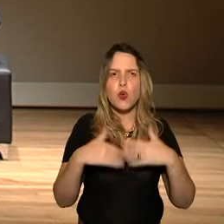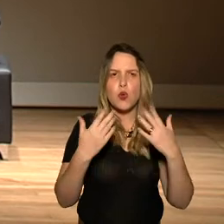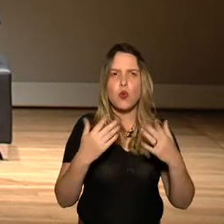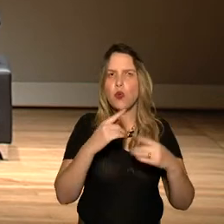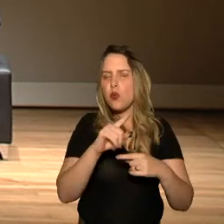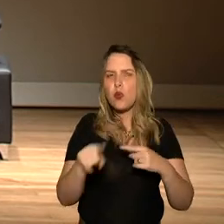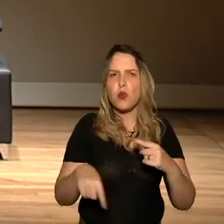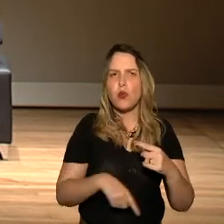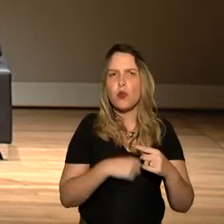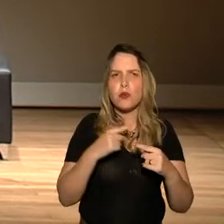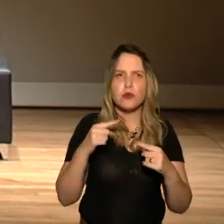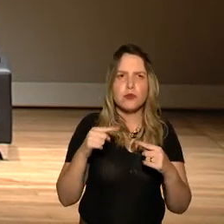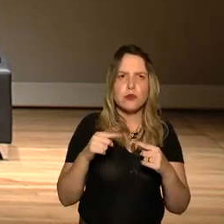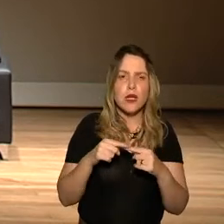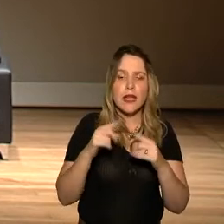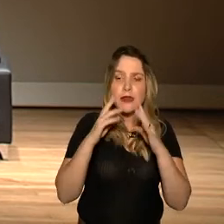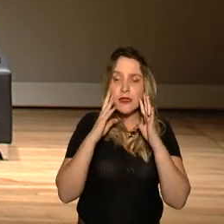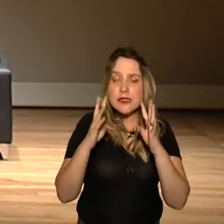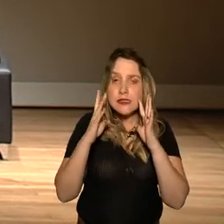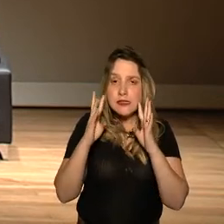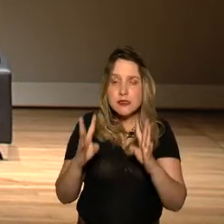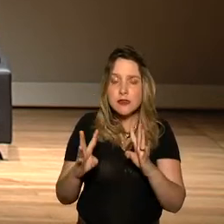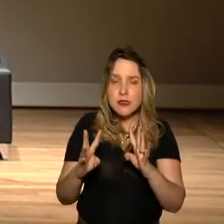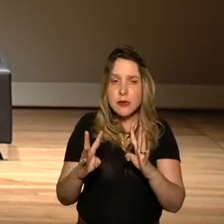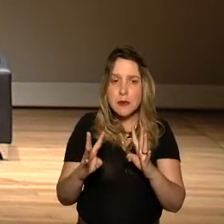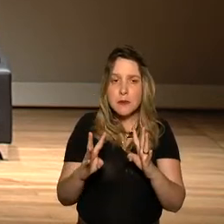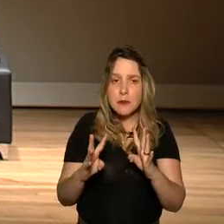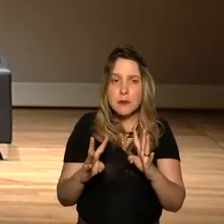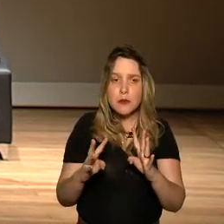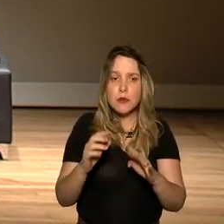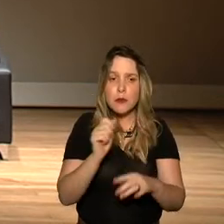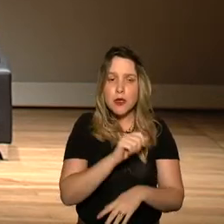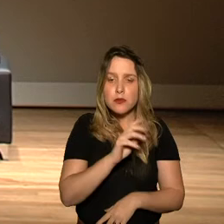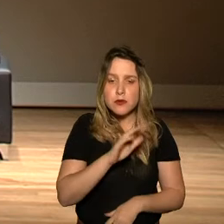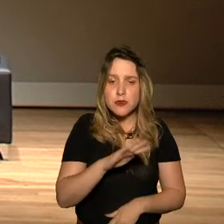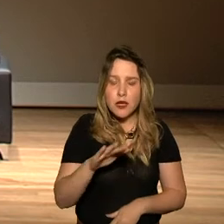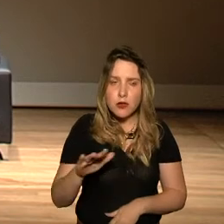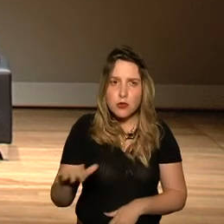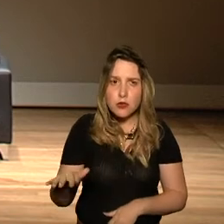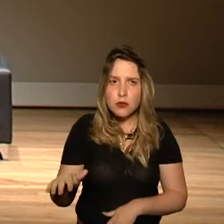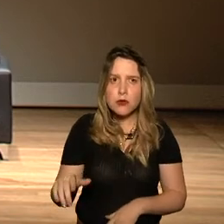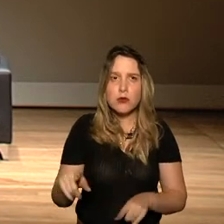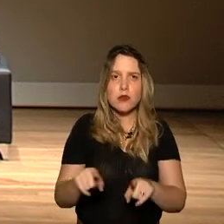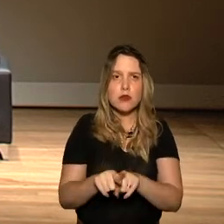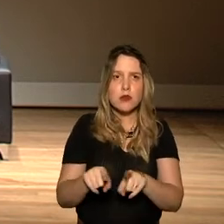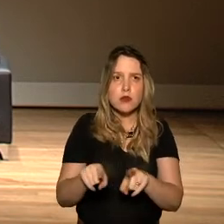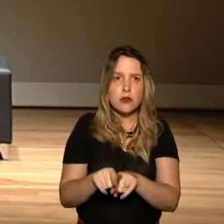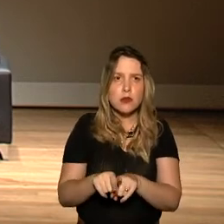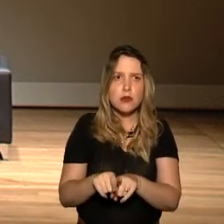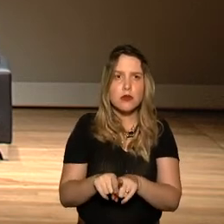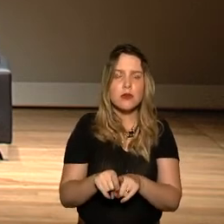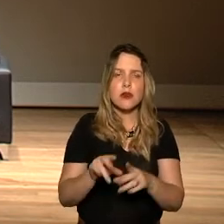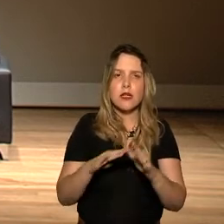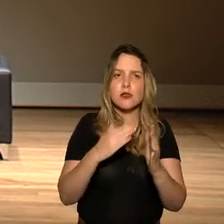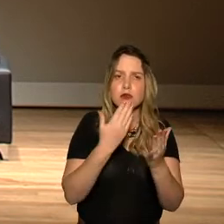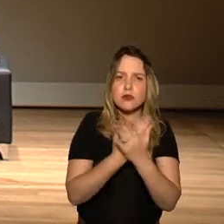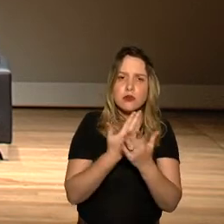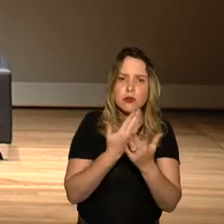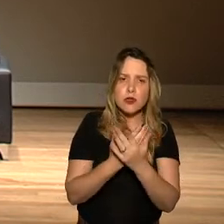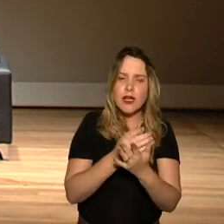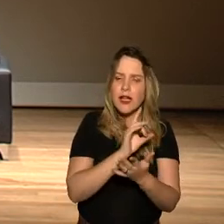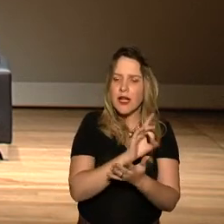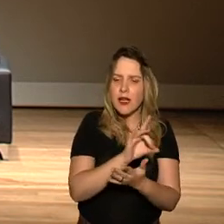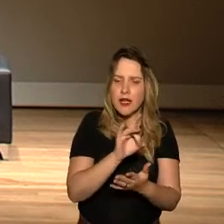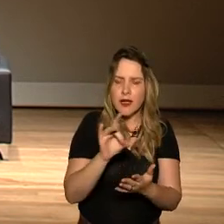vamos apresentar uma mostrar algo representativo Isso é para simplificar